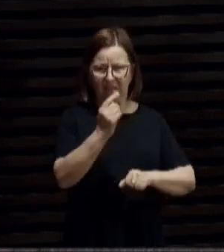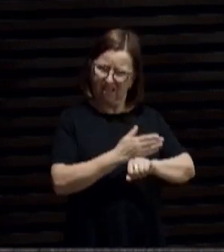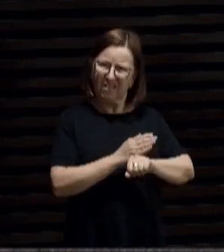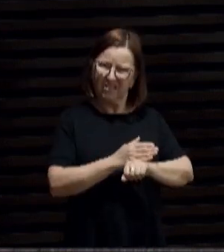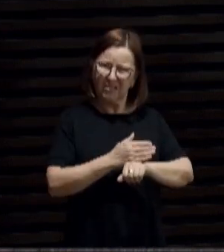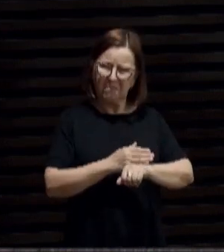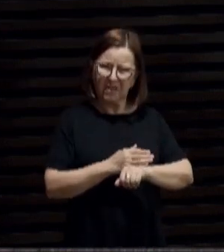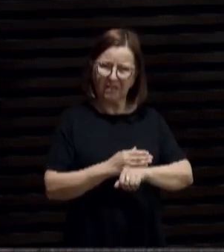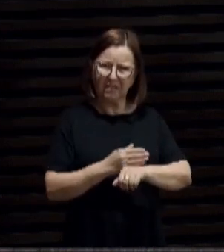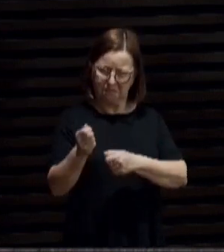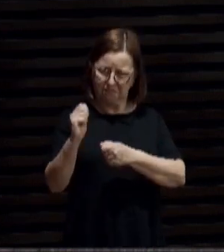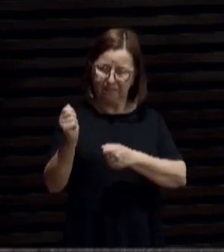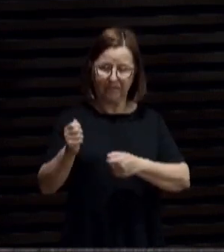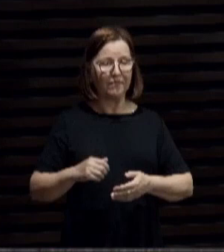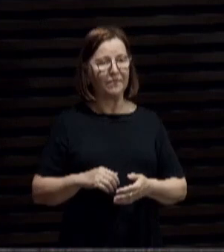isto.